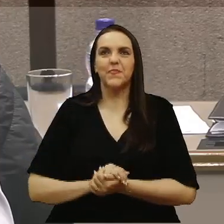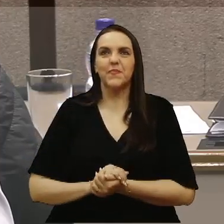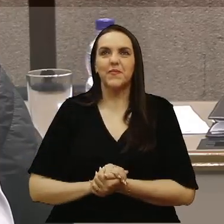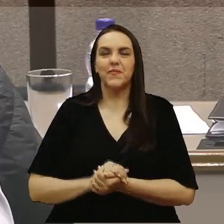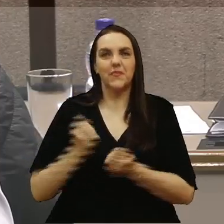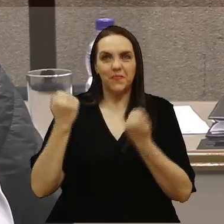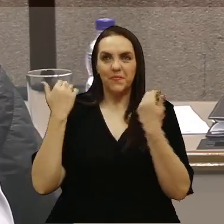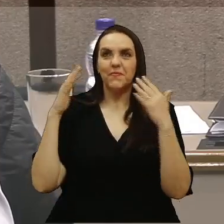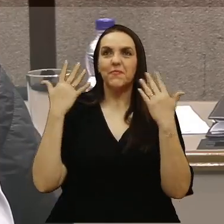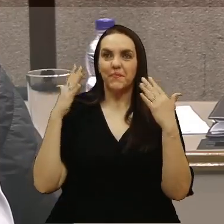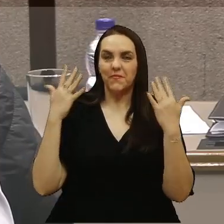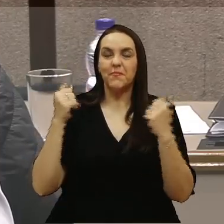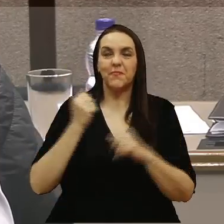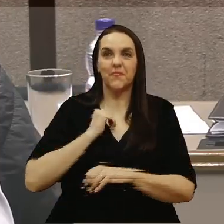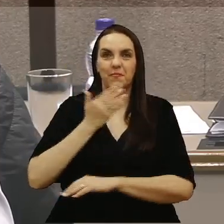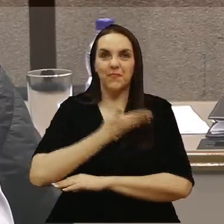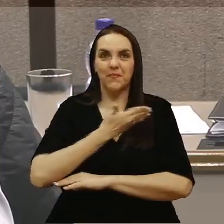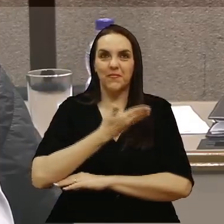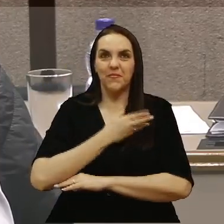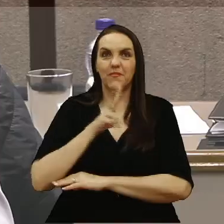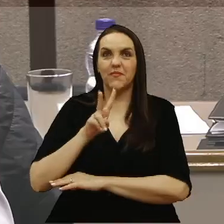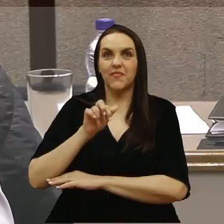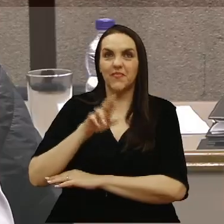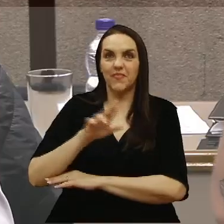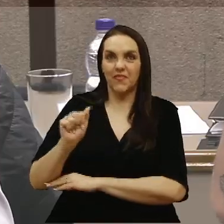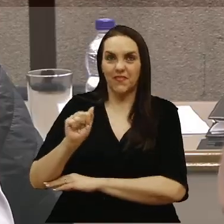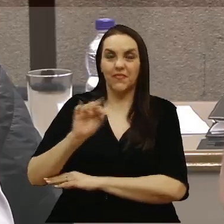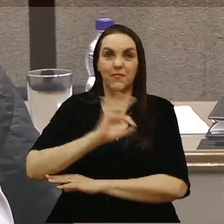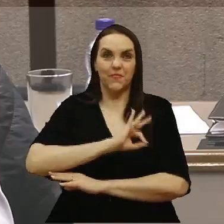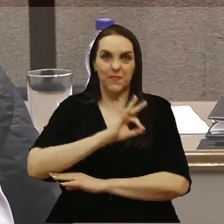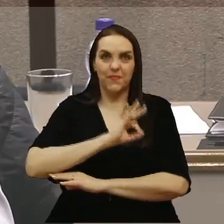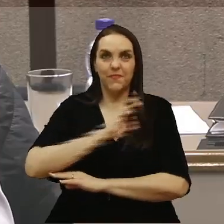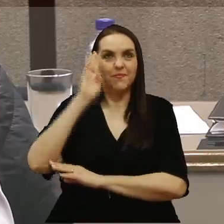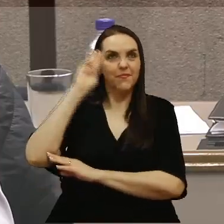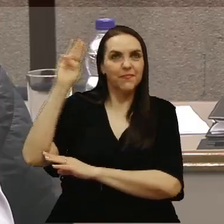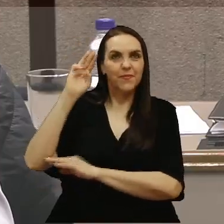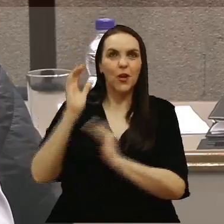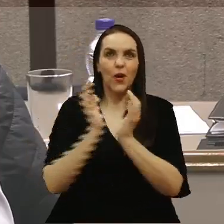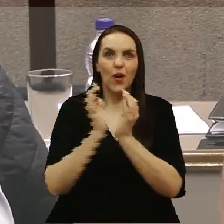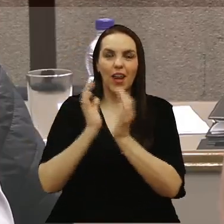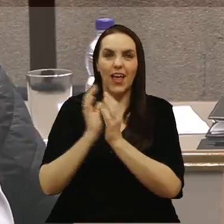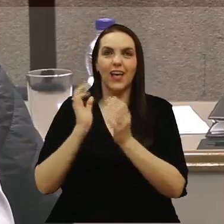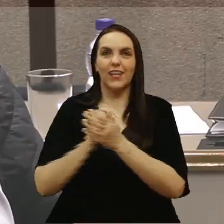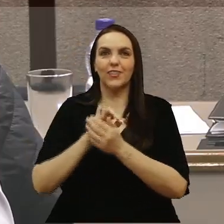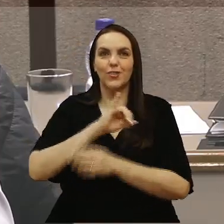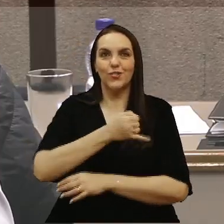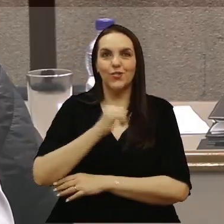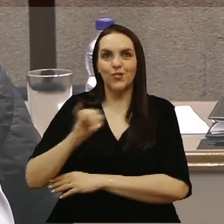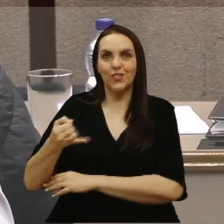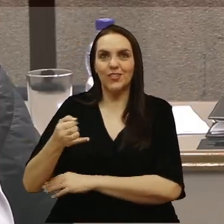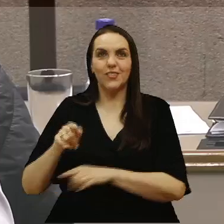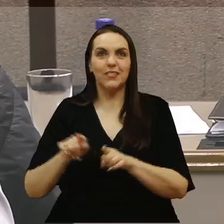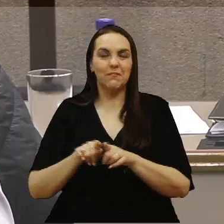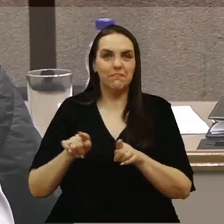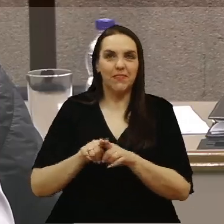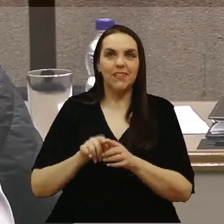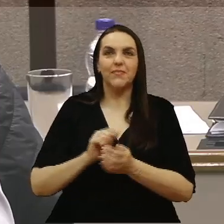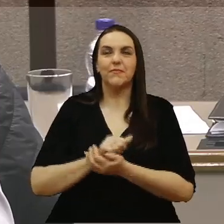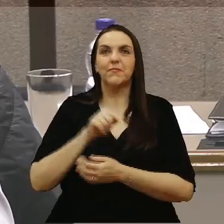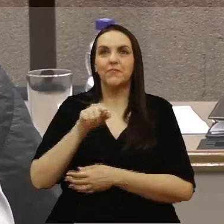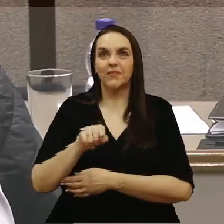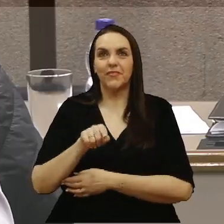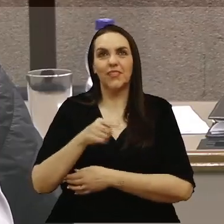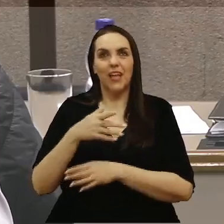de parabenizar o meu amigo Vieira, da Brigada Militar, né, colega de jiu-jitsu também, né, da Arte Suave,